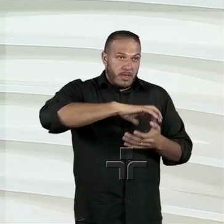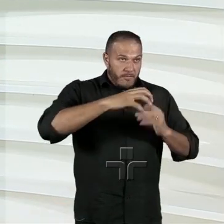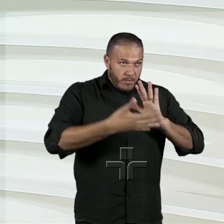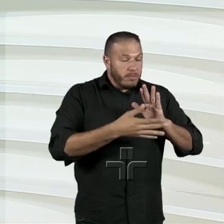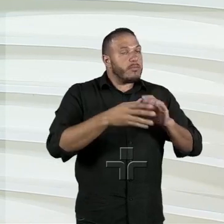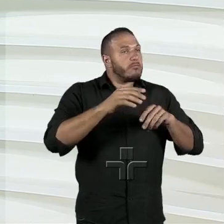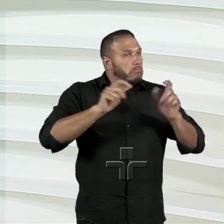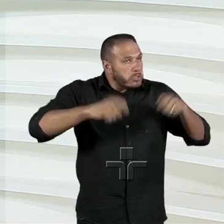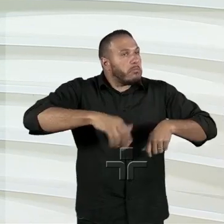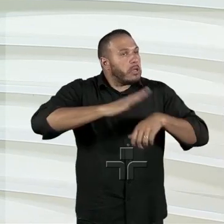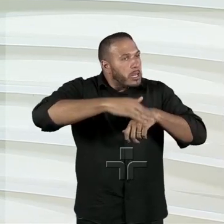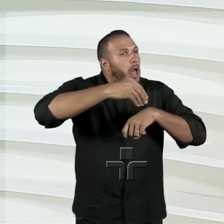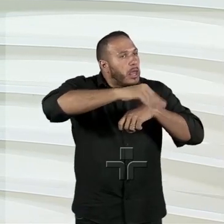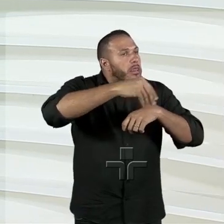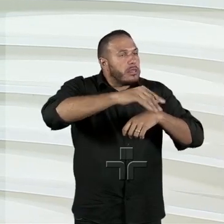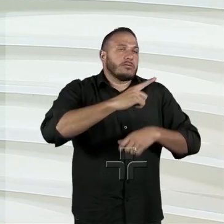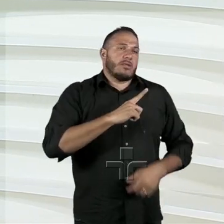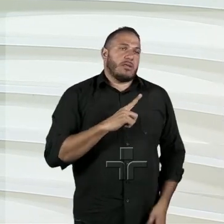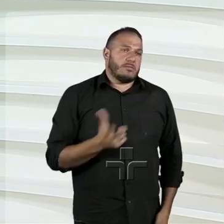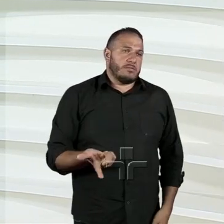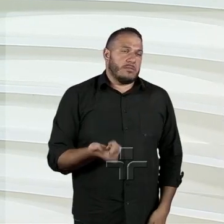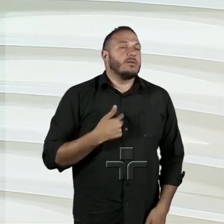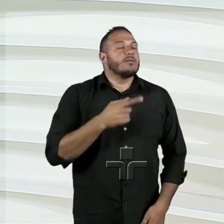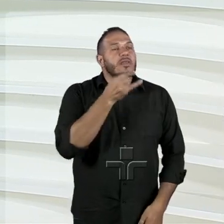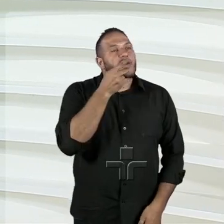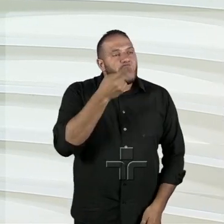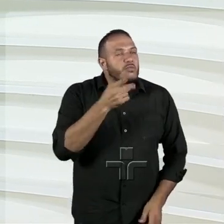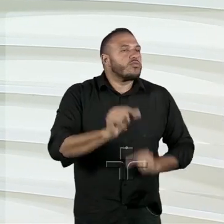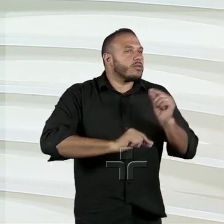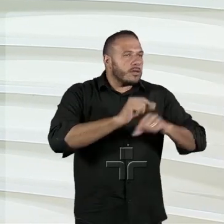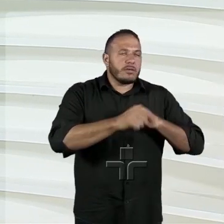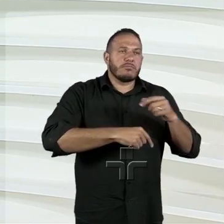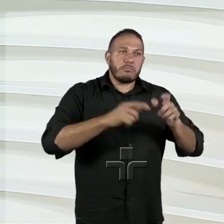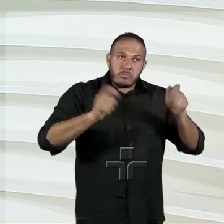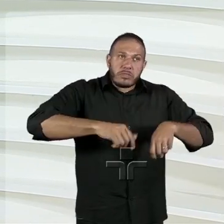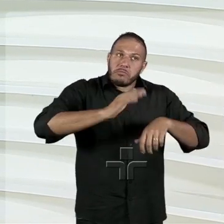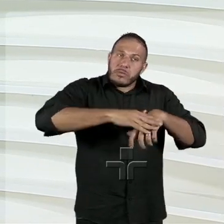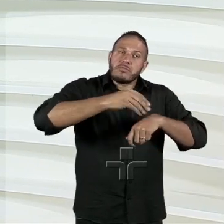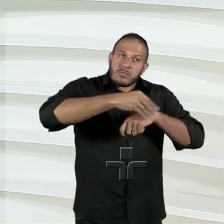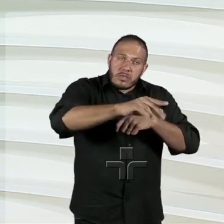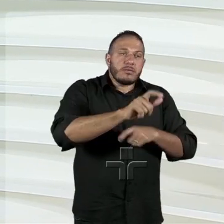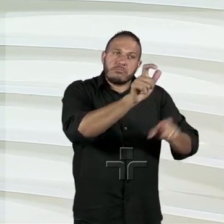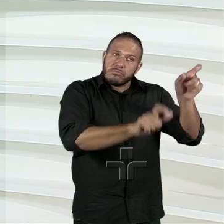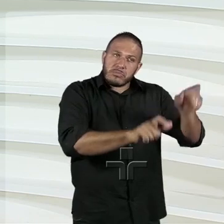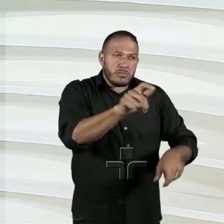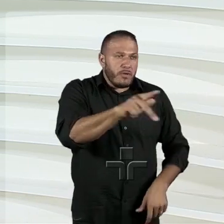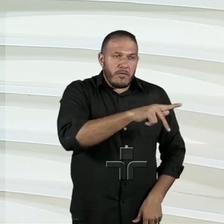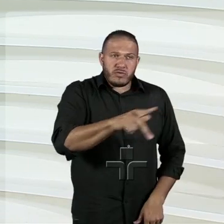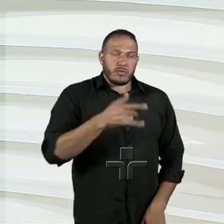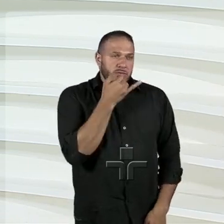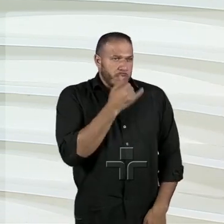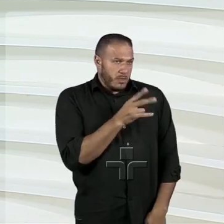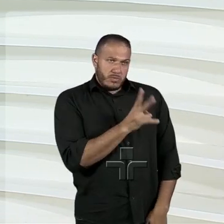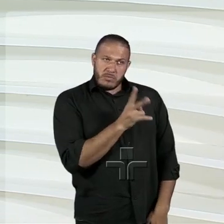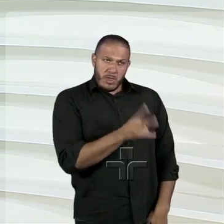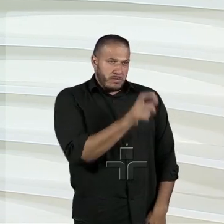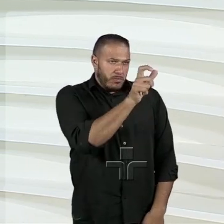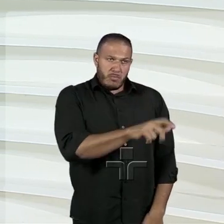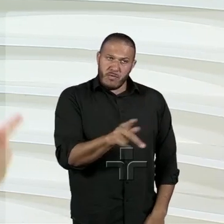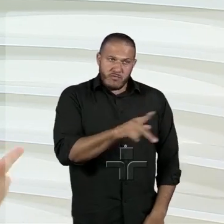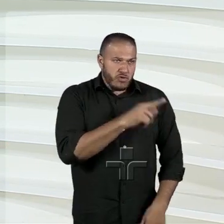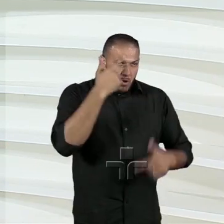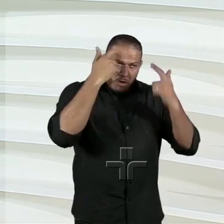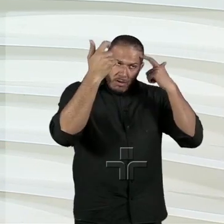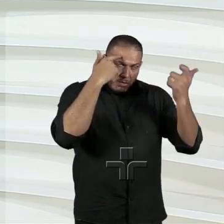de flexibilidade. A gente está falando de trazer, por exemplo, a possibilidade da criatividade dos professores, que são os mesmos professores. Por que não trazer,